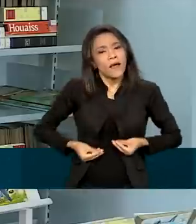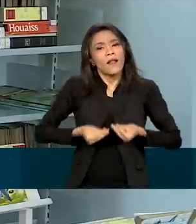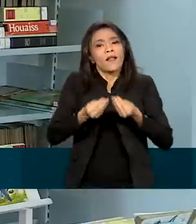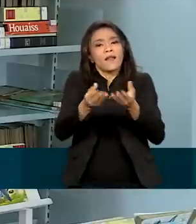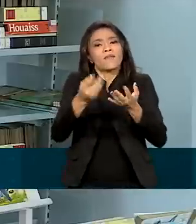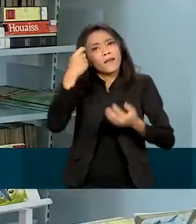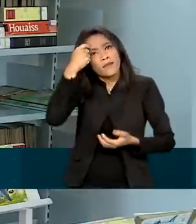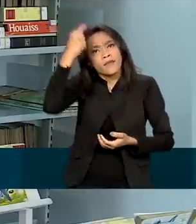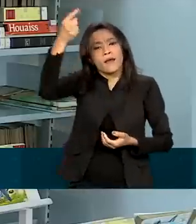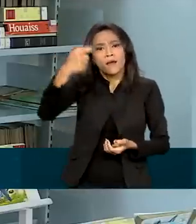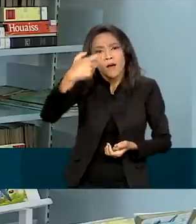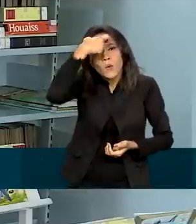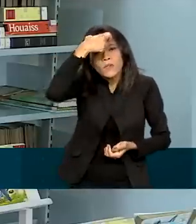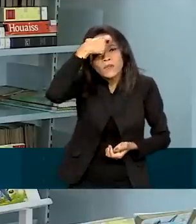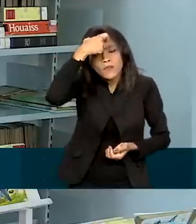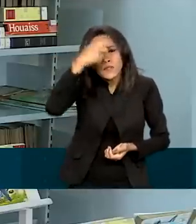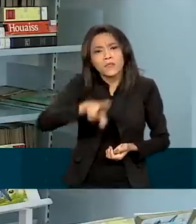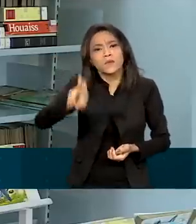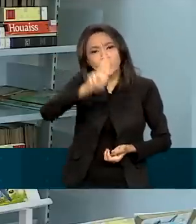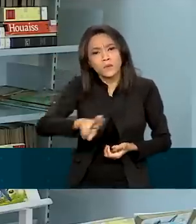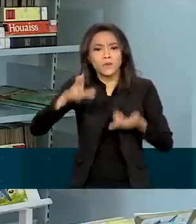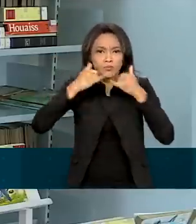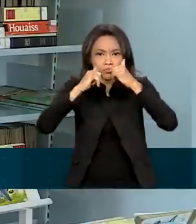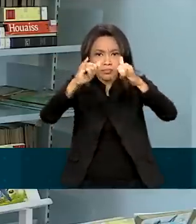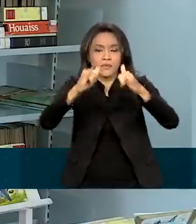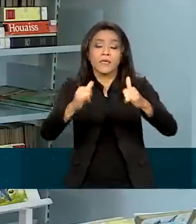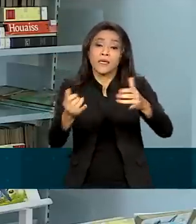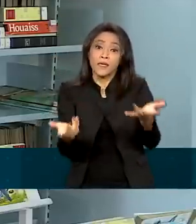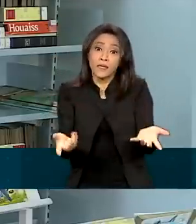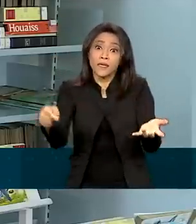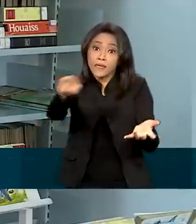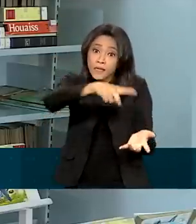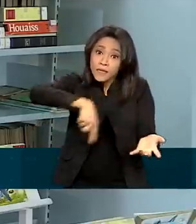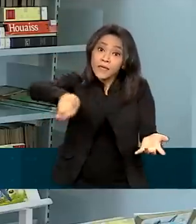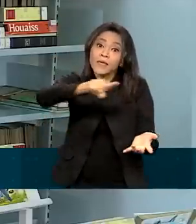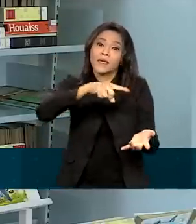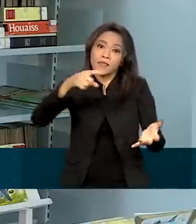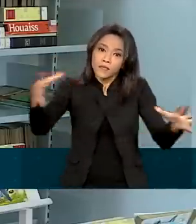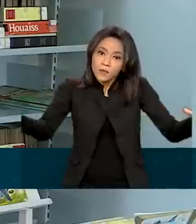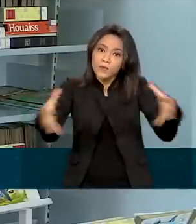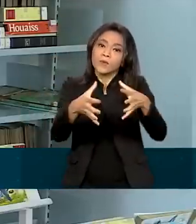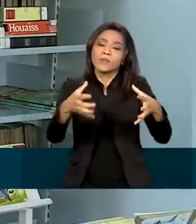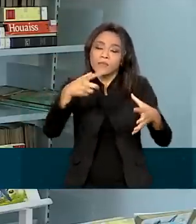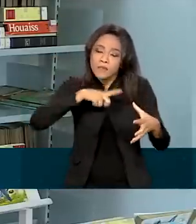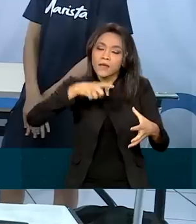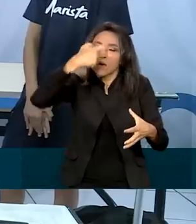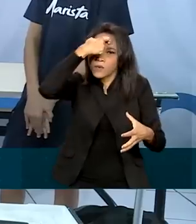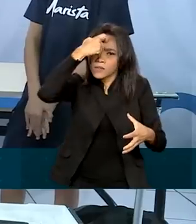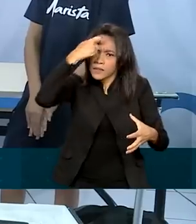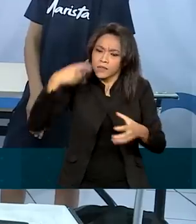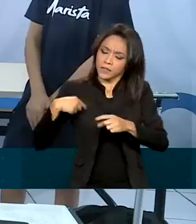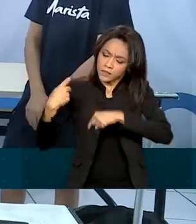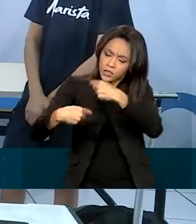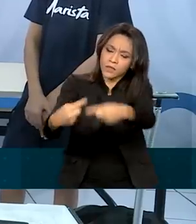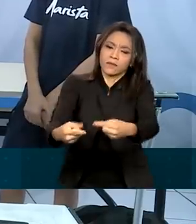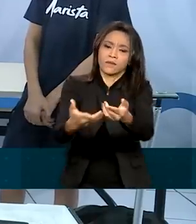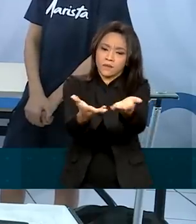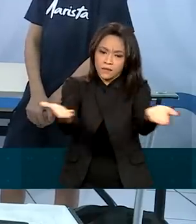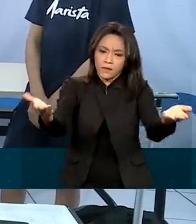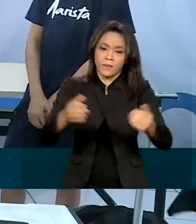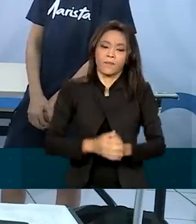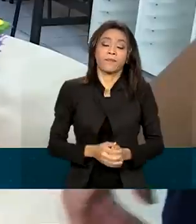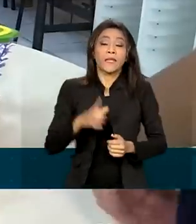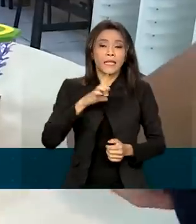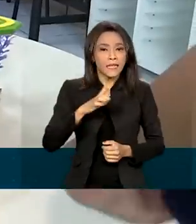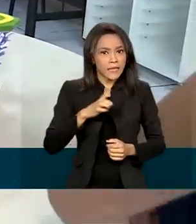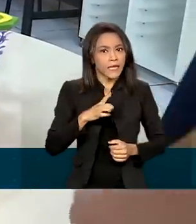da energia elétrica e contribuir para a criação de uma geração de consumidores conscientes. Além dos desafios e